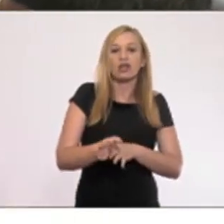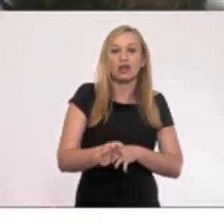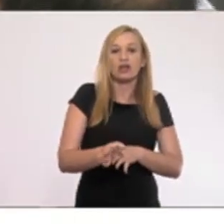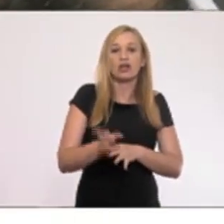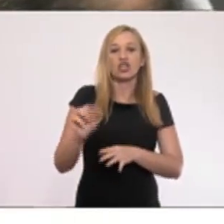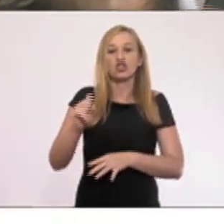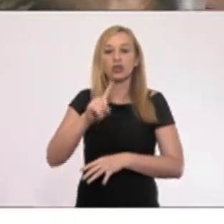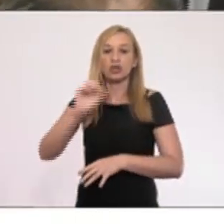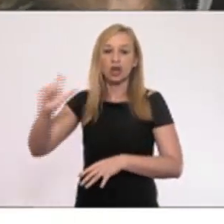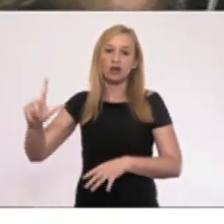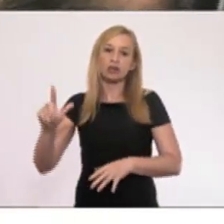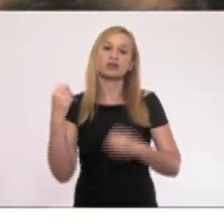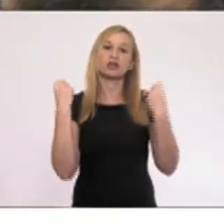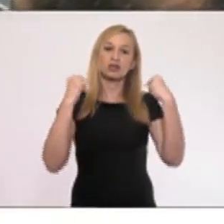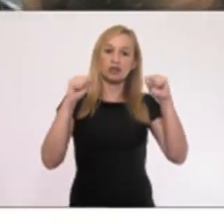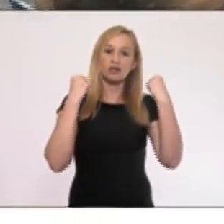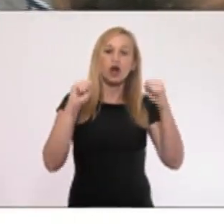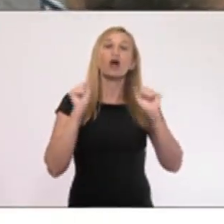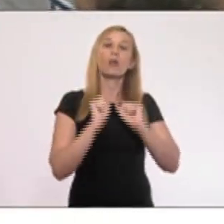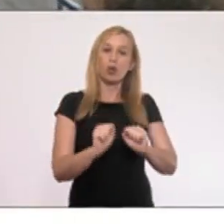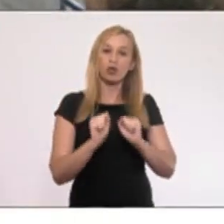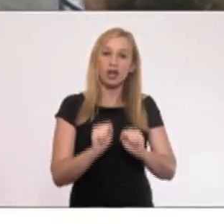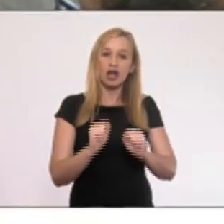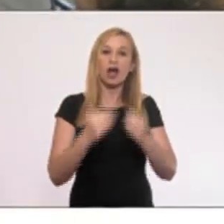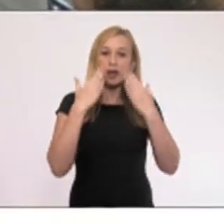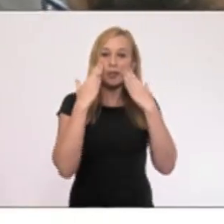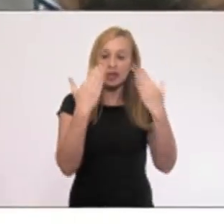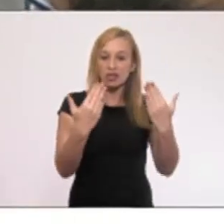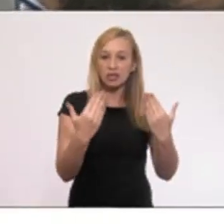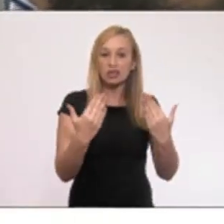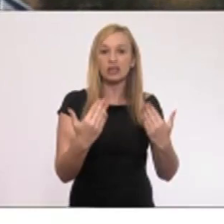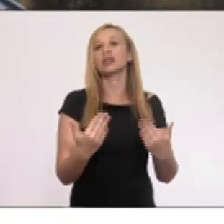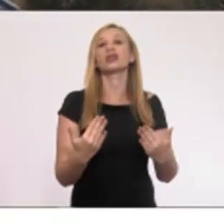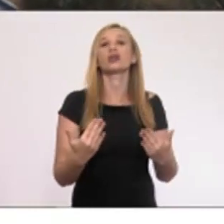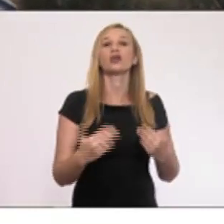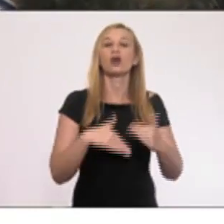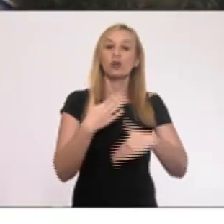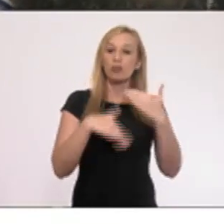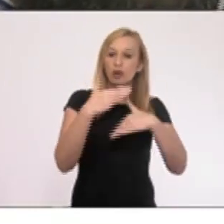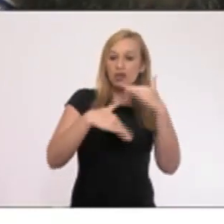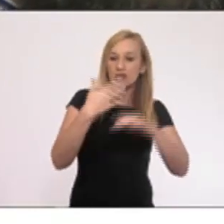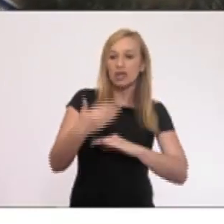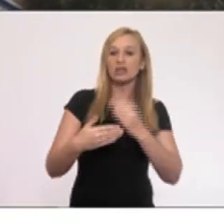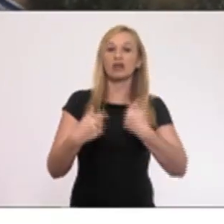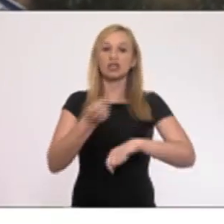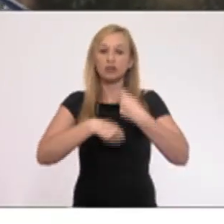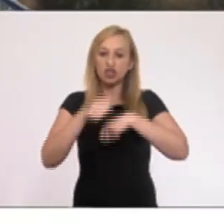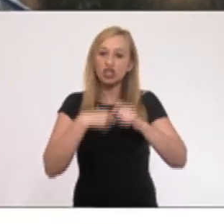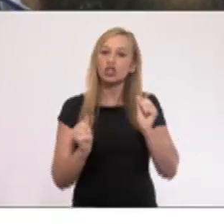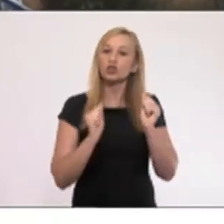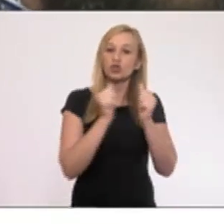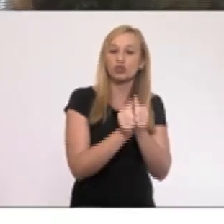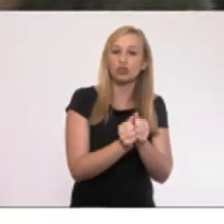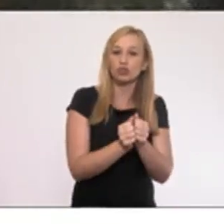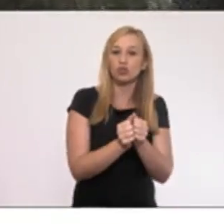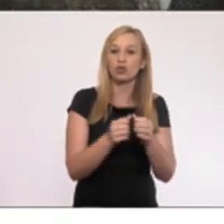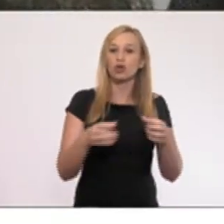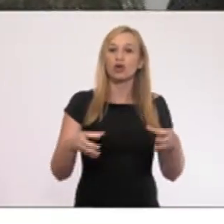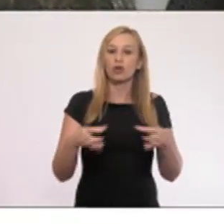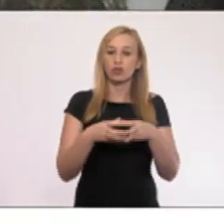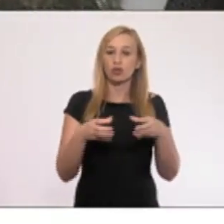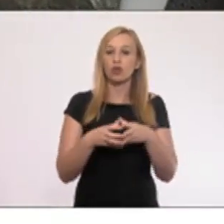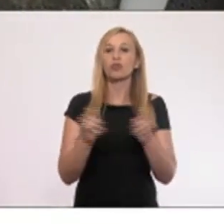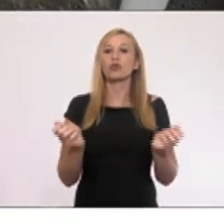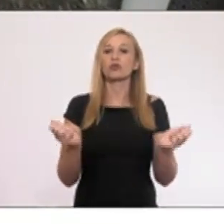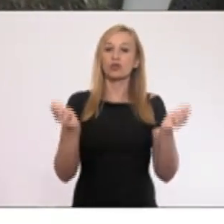1ª Região, que poderá representar pela deflagração do processo administrativo junto ao órgão estadual competente.